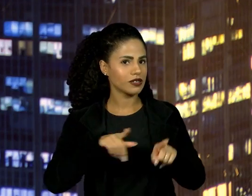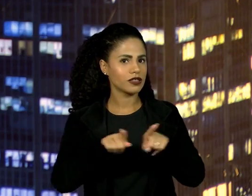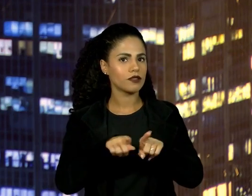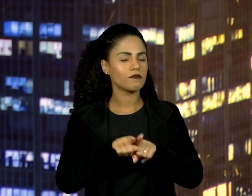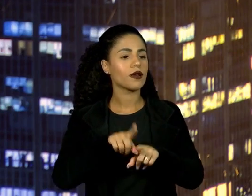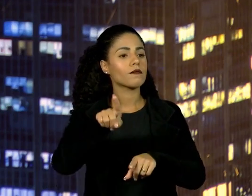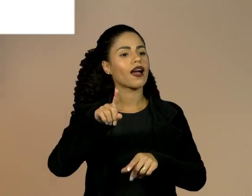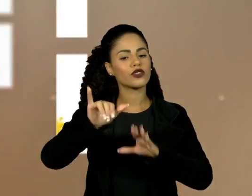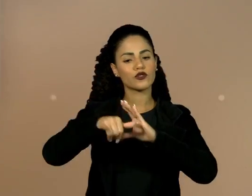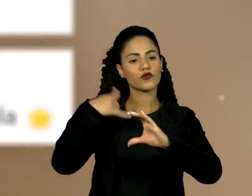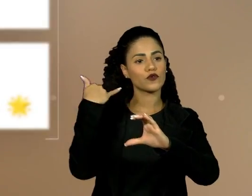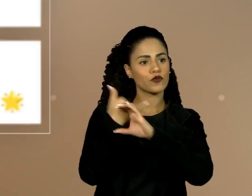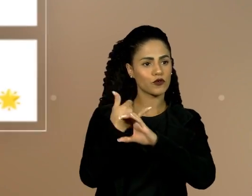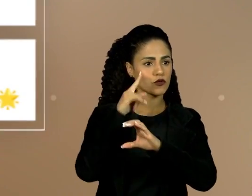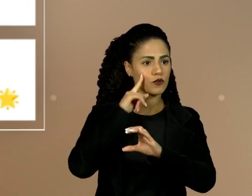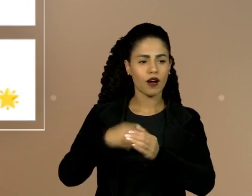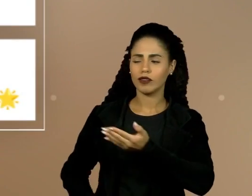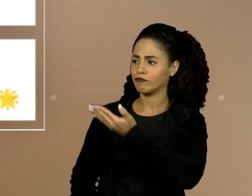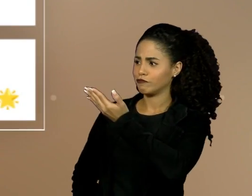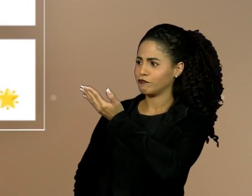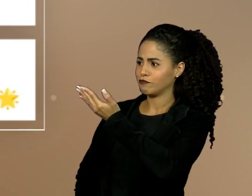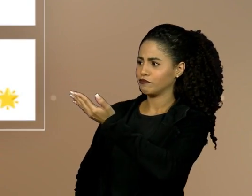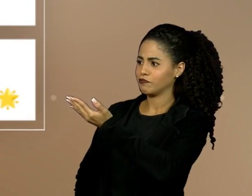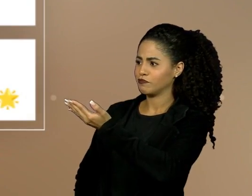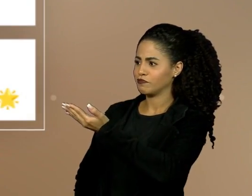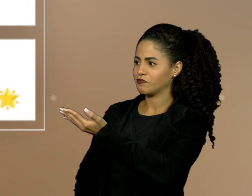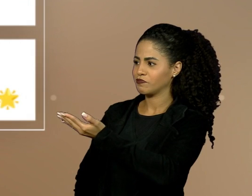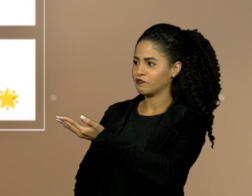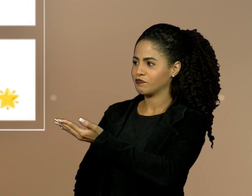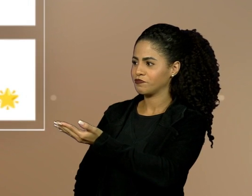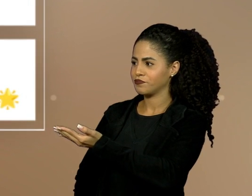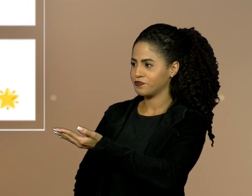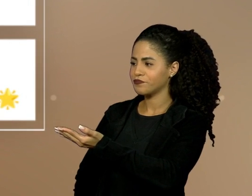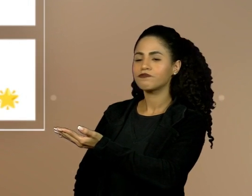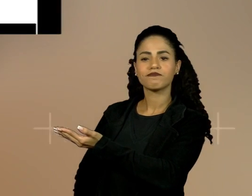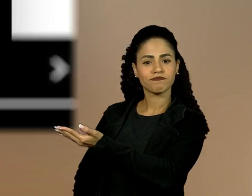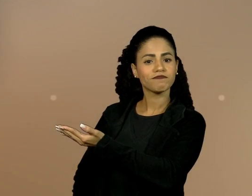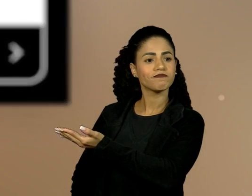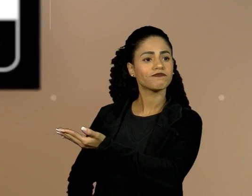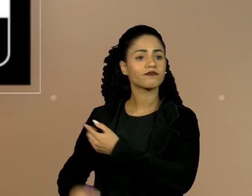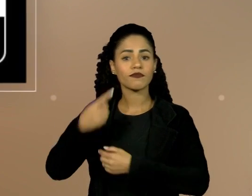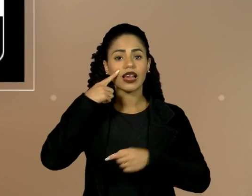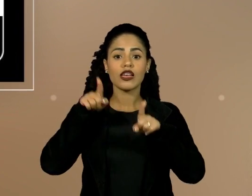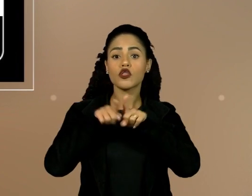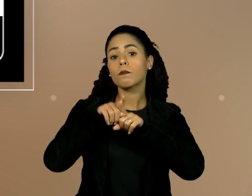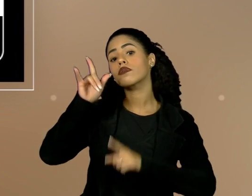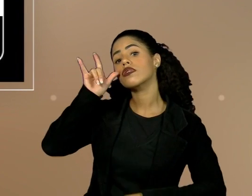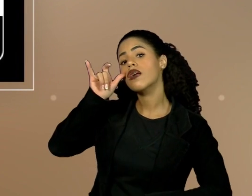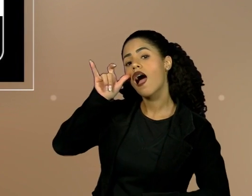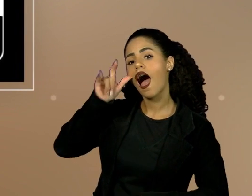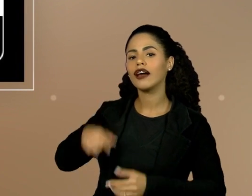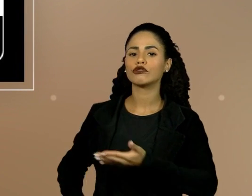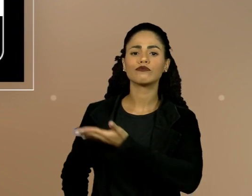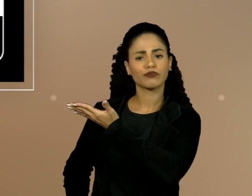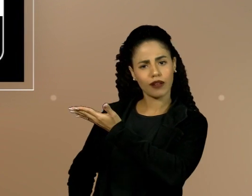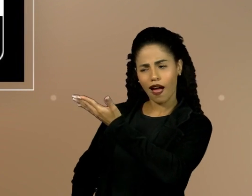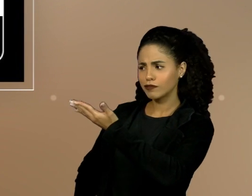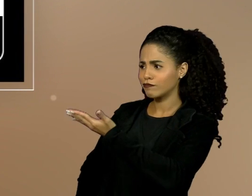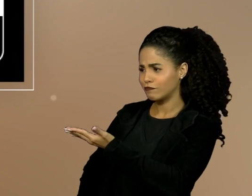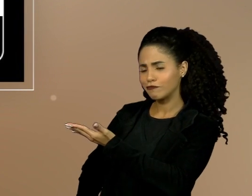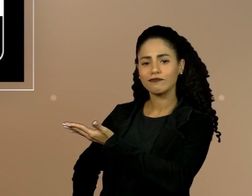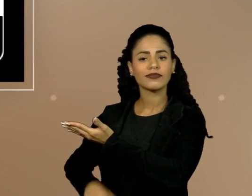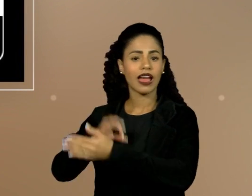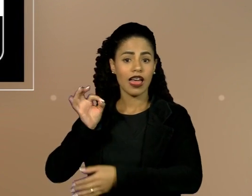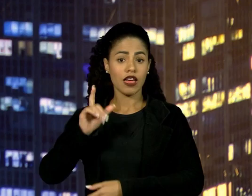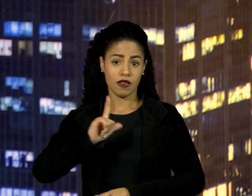Bernardo. No YouTube as pessoas falaram de Lima Barreto, Érico Veríssimo, Clarice Lispector. No Instagram teve Jorge Amado, Ariano